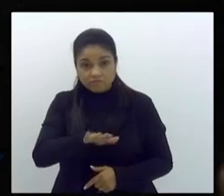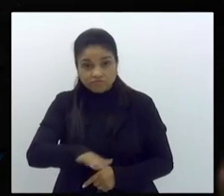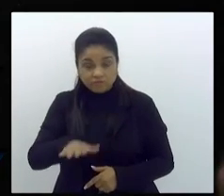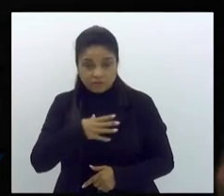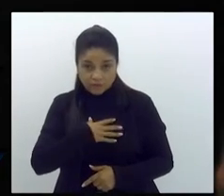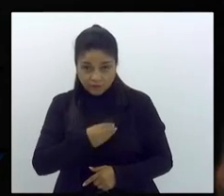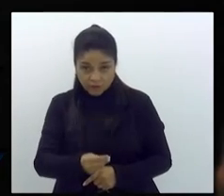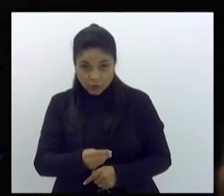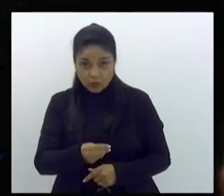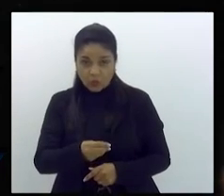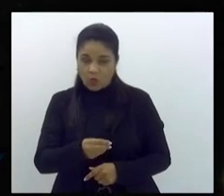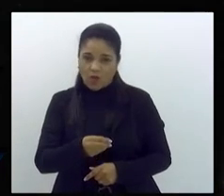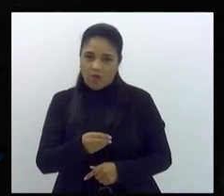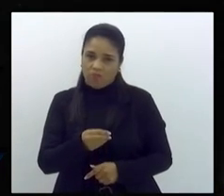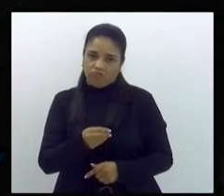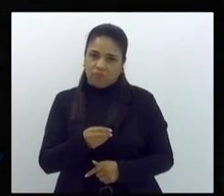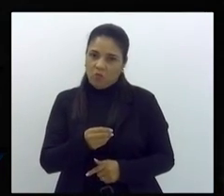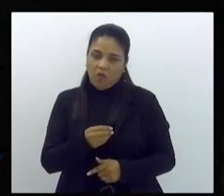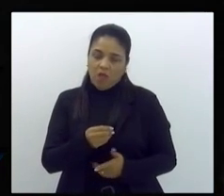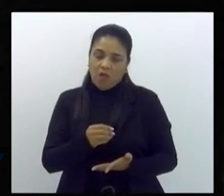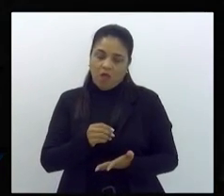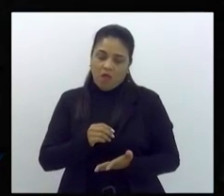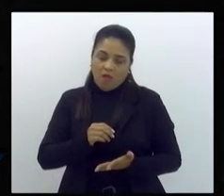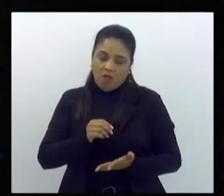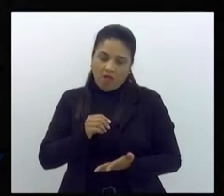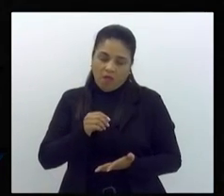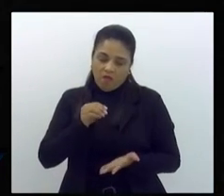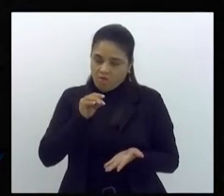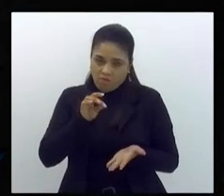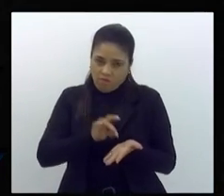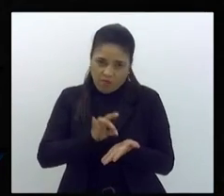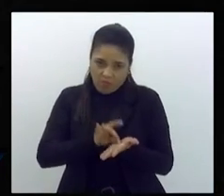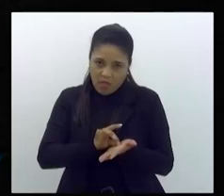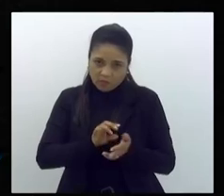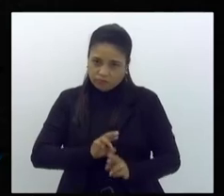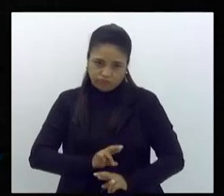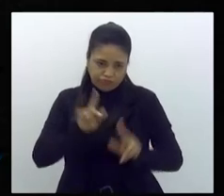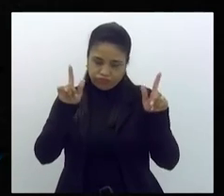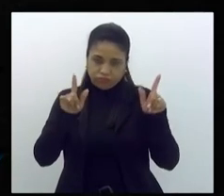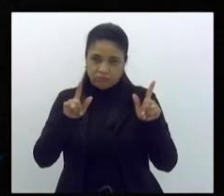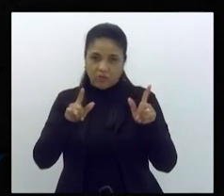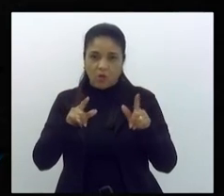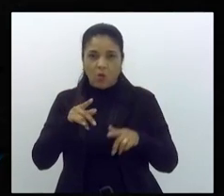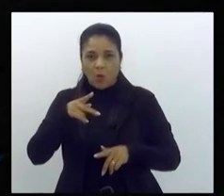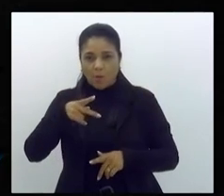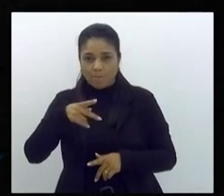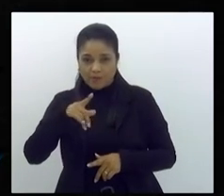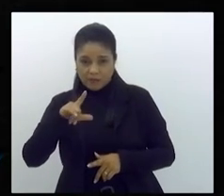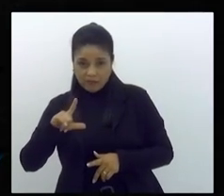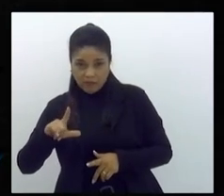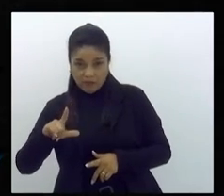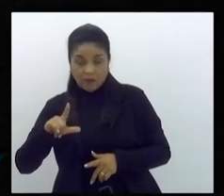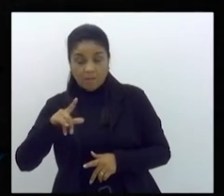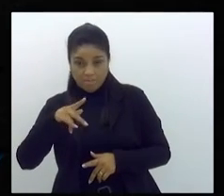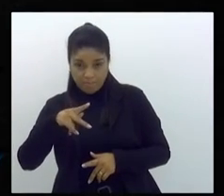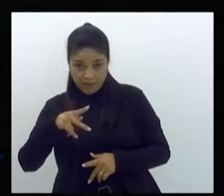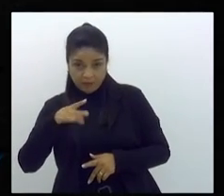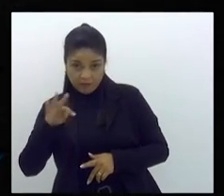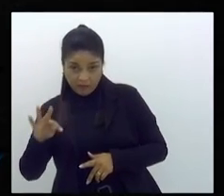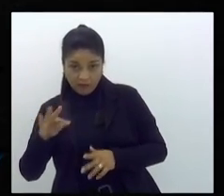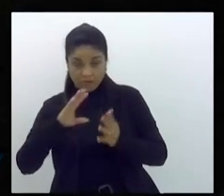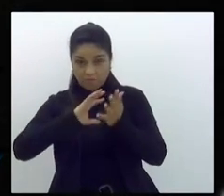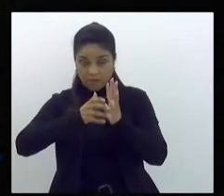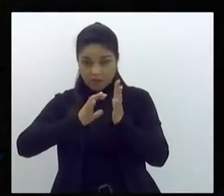verdade dizer que o PT que o partido dos trabalhadores e o presidente Lula acabou com